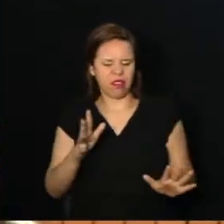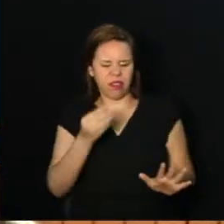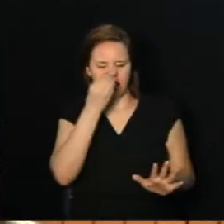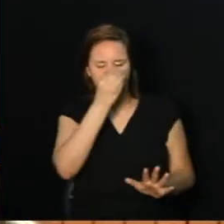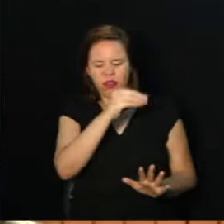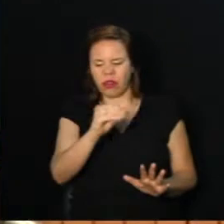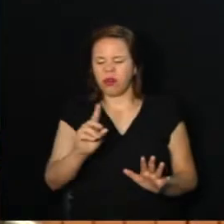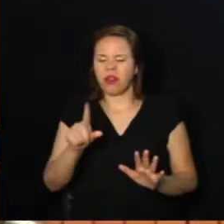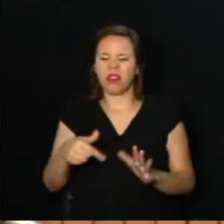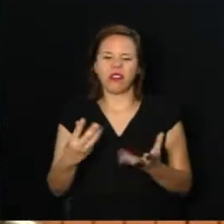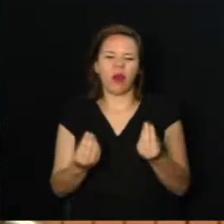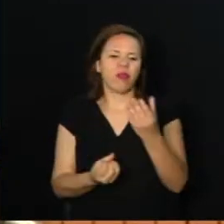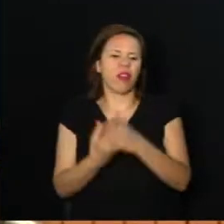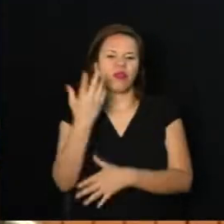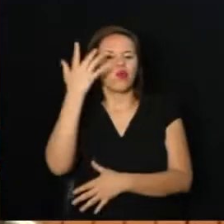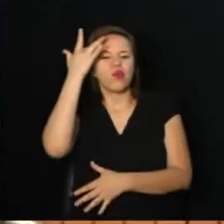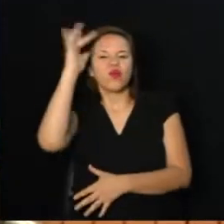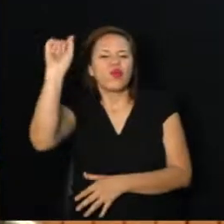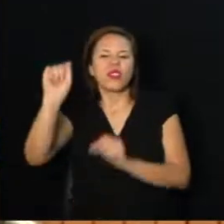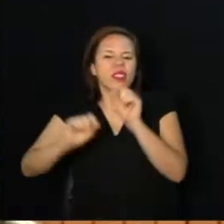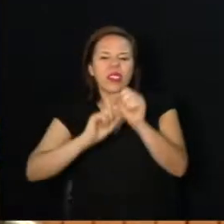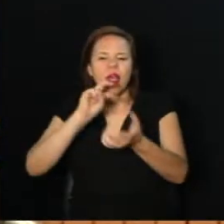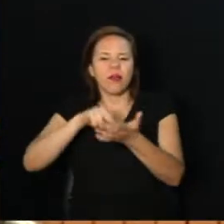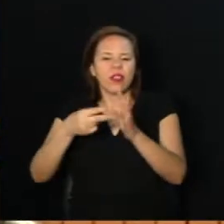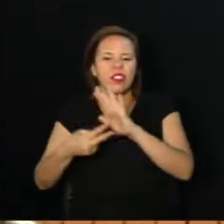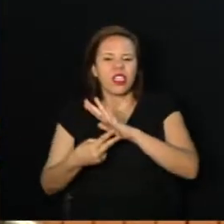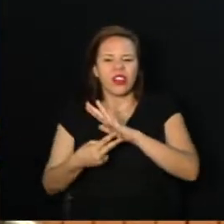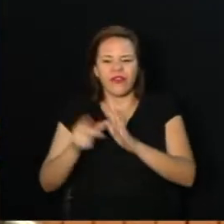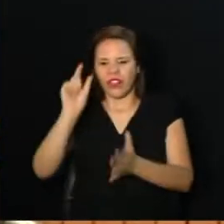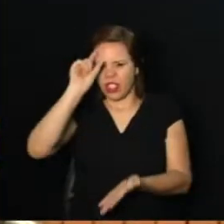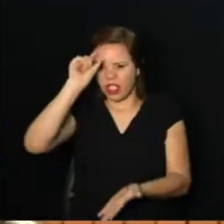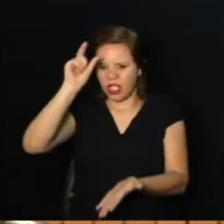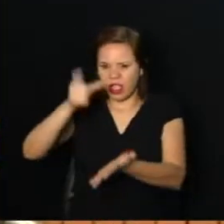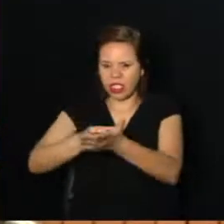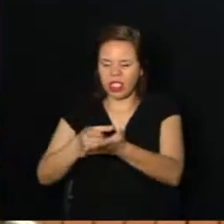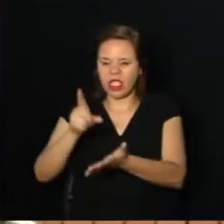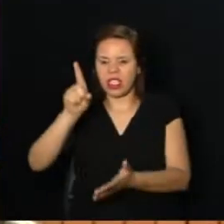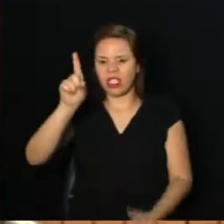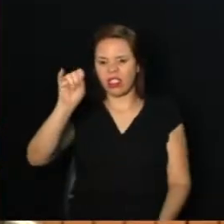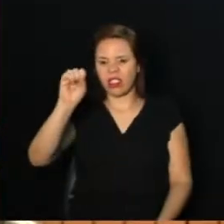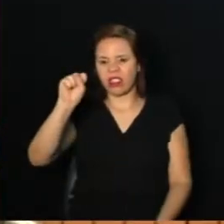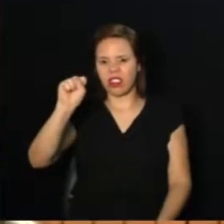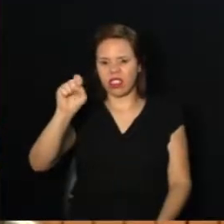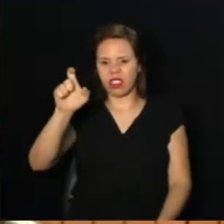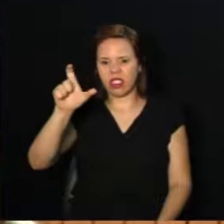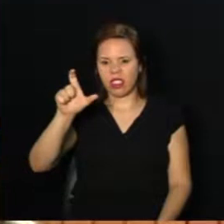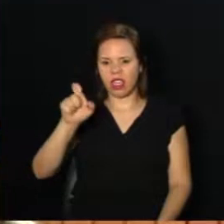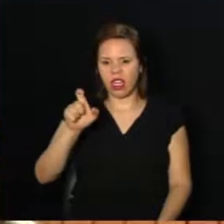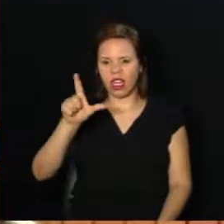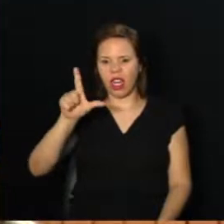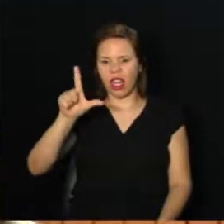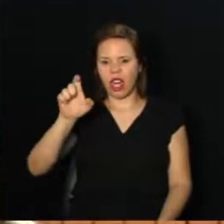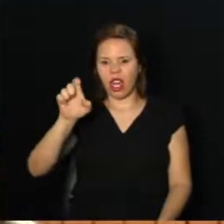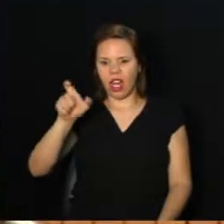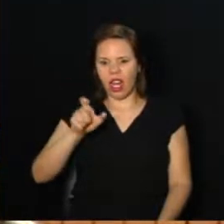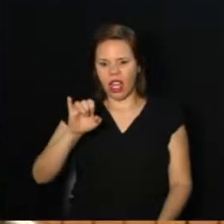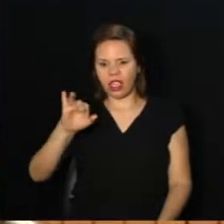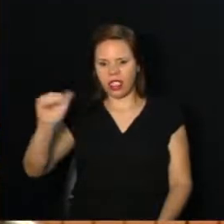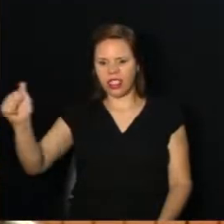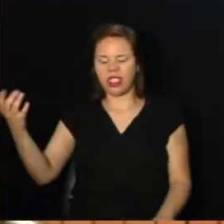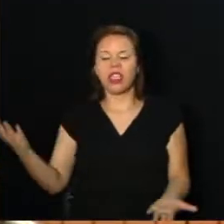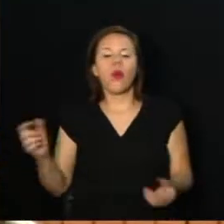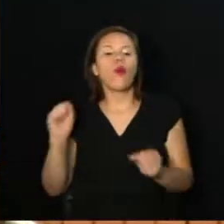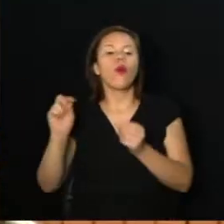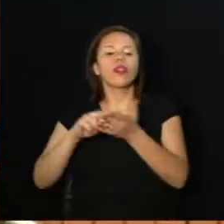tem gente que nem sabe o que é dislexia. O que é dislexia? Para comer? Para beber?